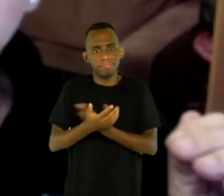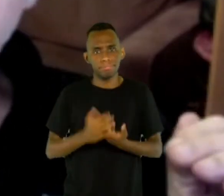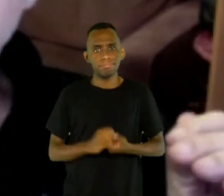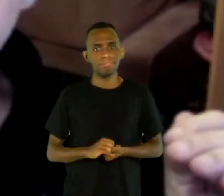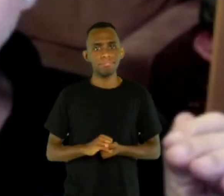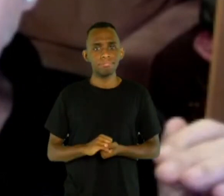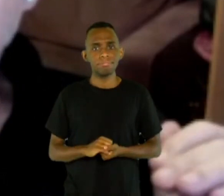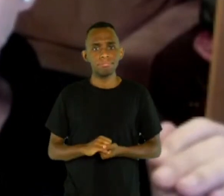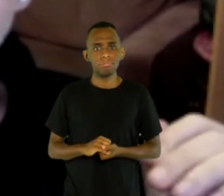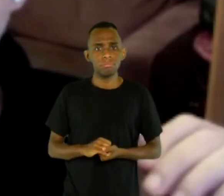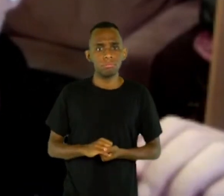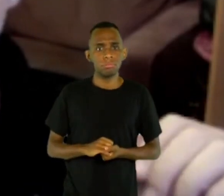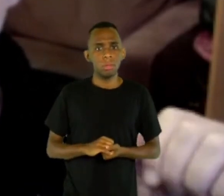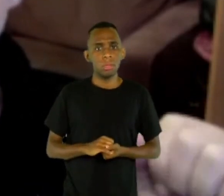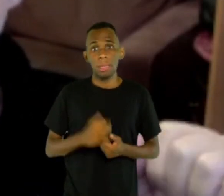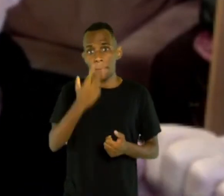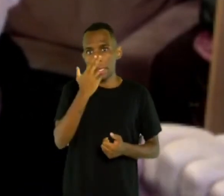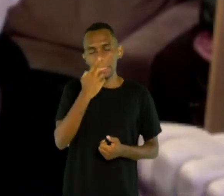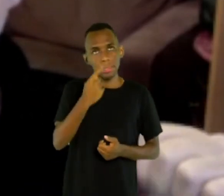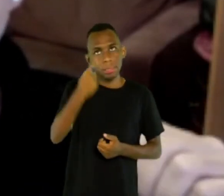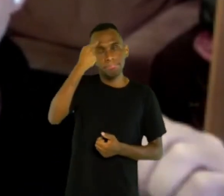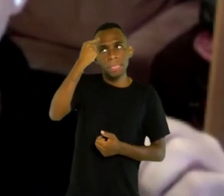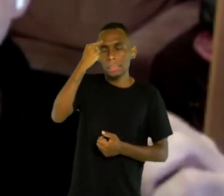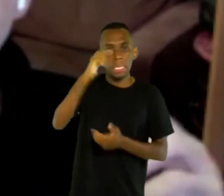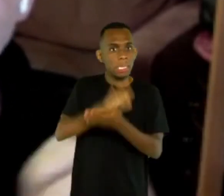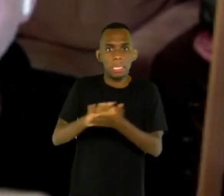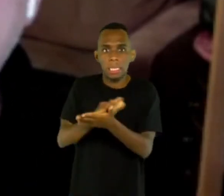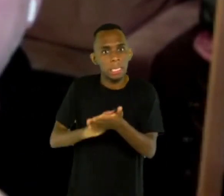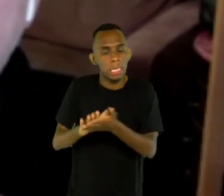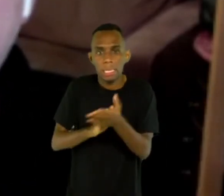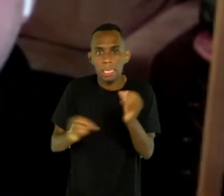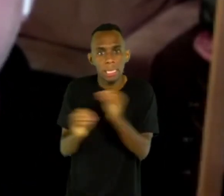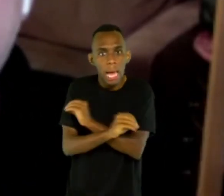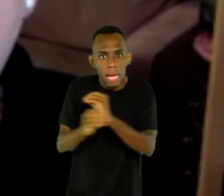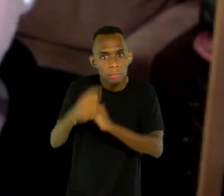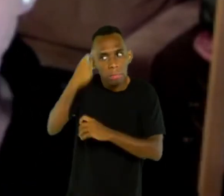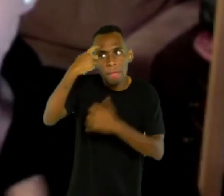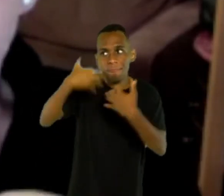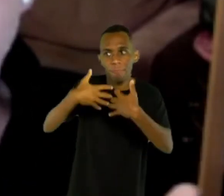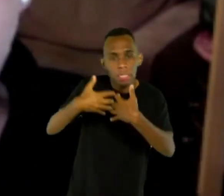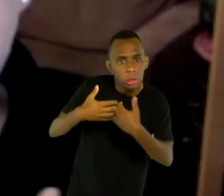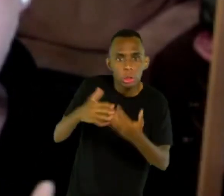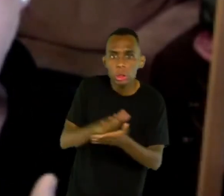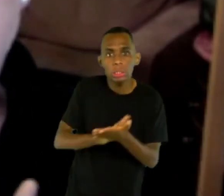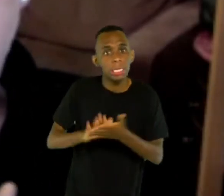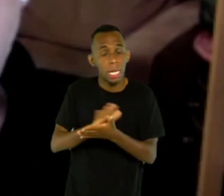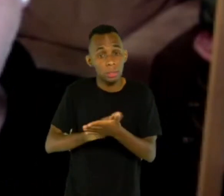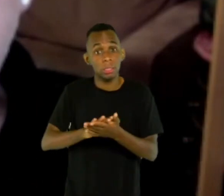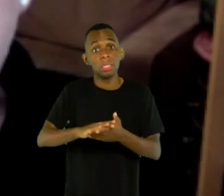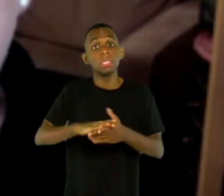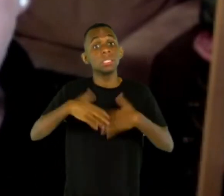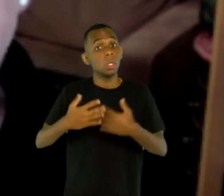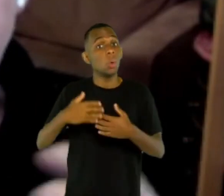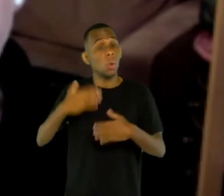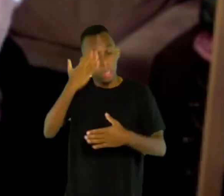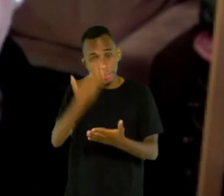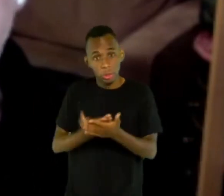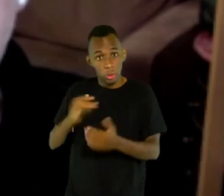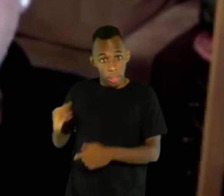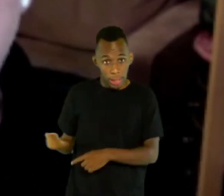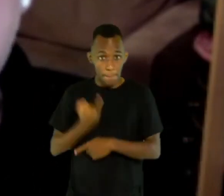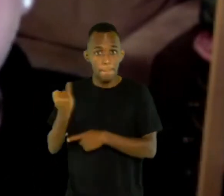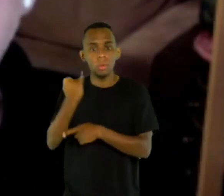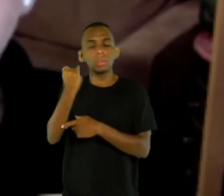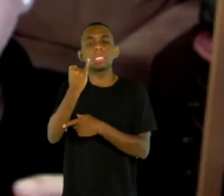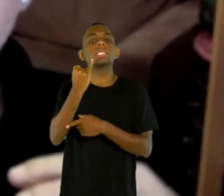que beiram o irracional, né? Que beiram o irracional. E é importante, eu acho que é importante a gente tratar